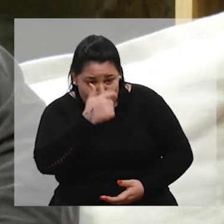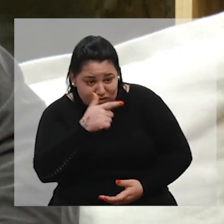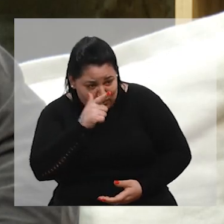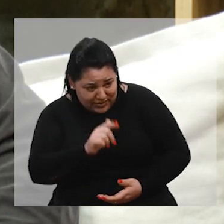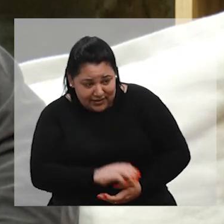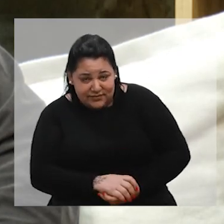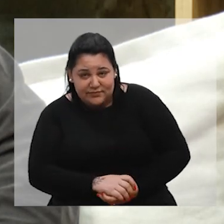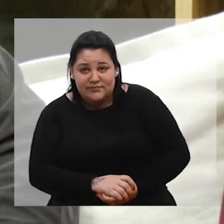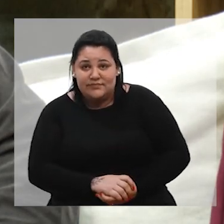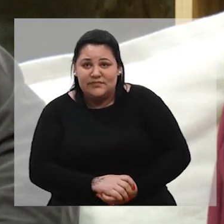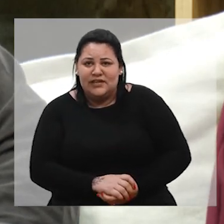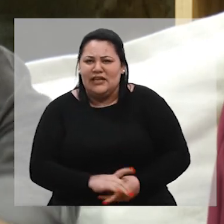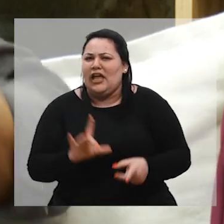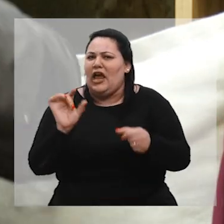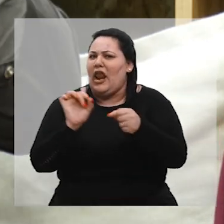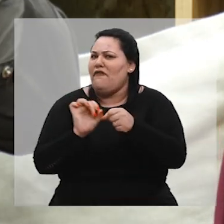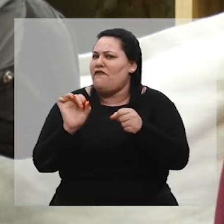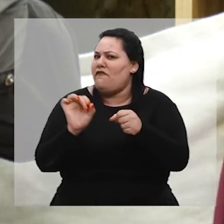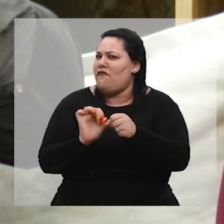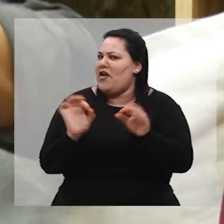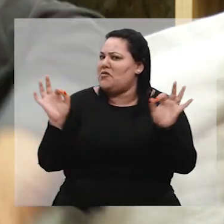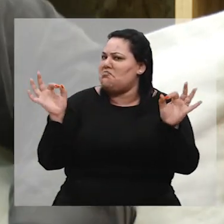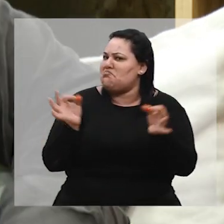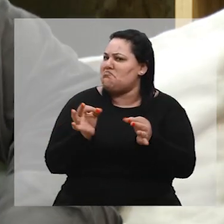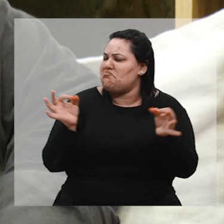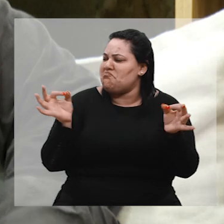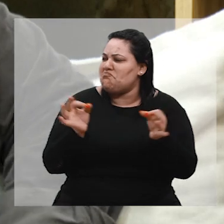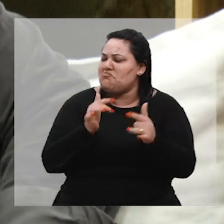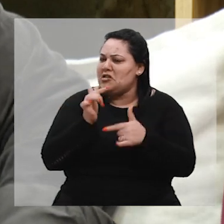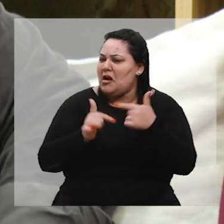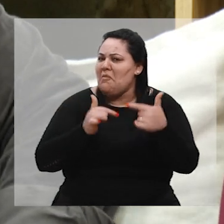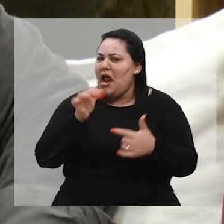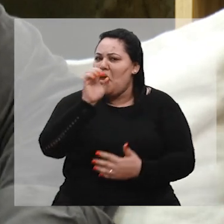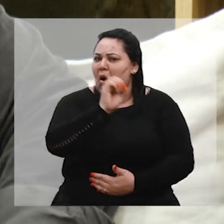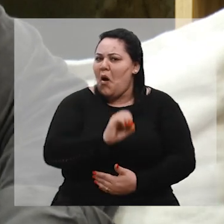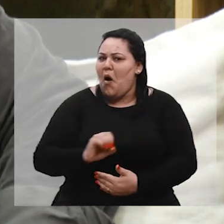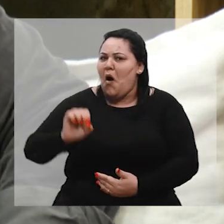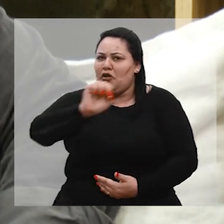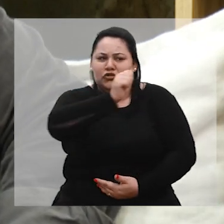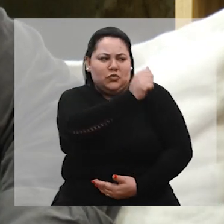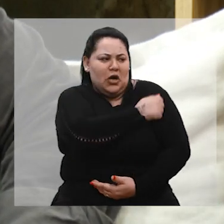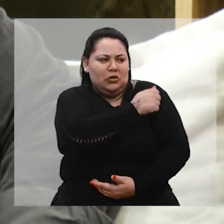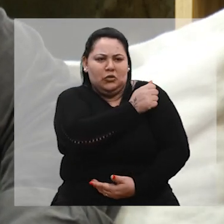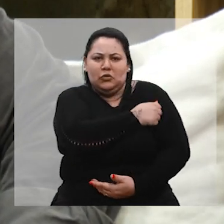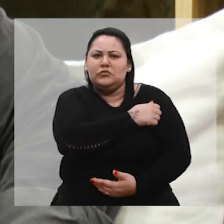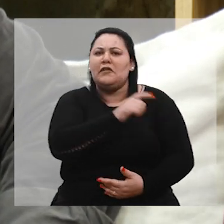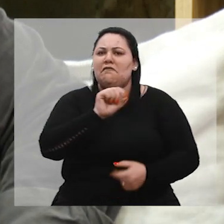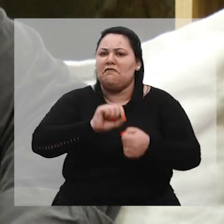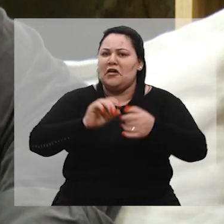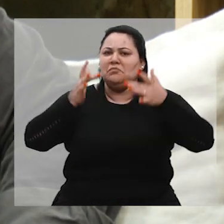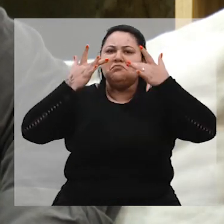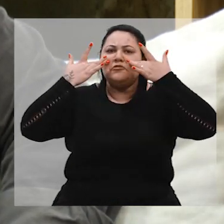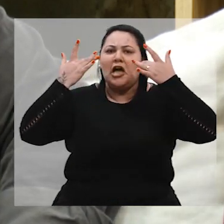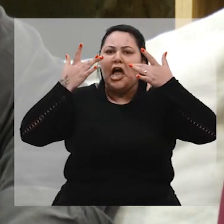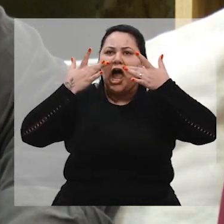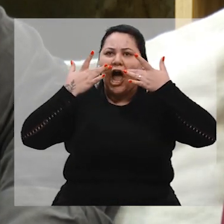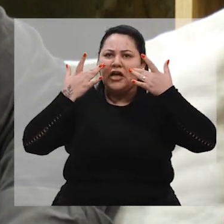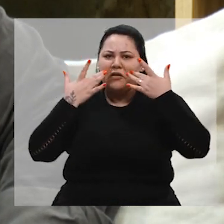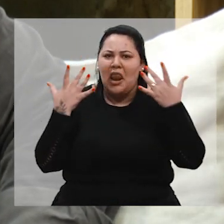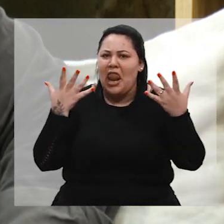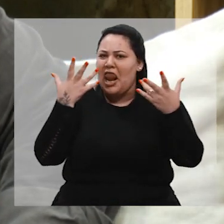disse, prof, eu quero. Digo, tá bom, tu acha que tu vai conseguir? E ela desempenhou aquilo maravilhosamente